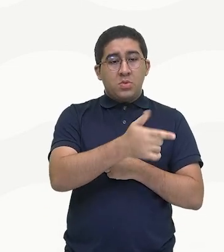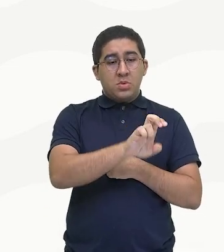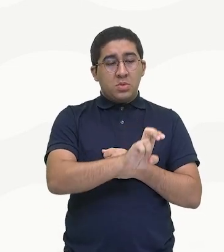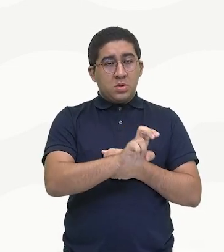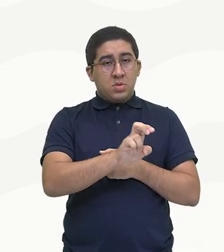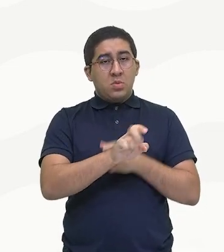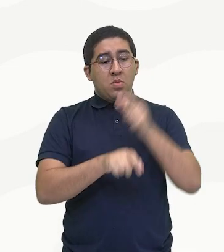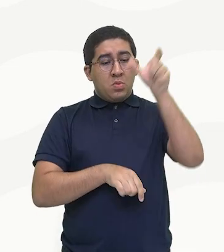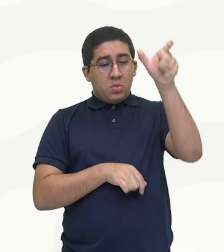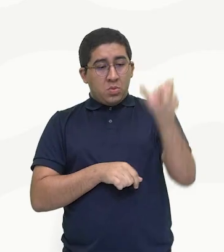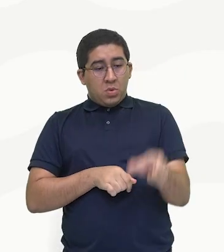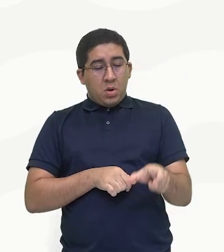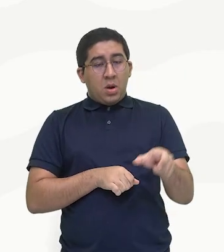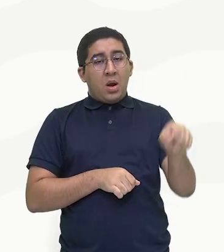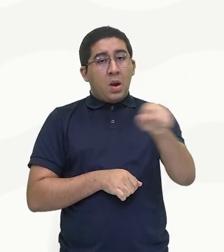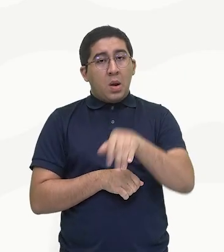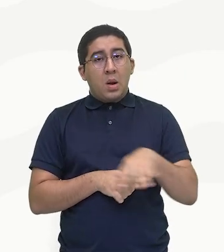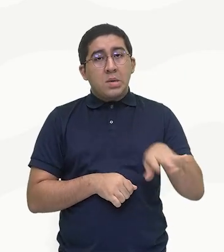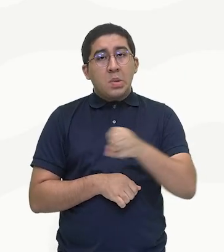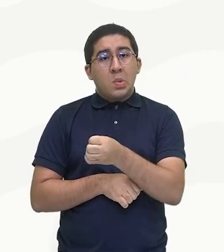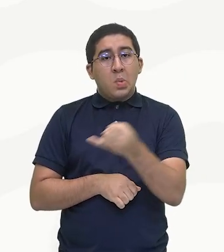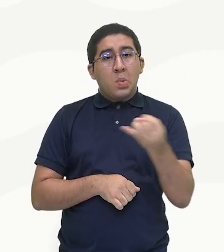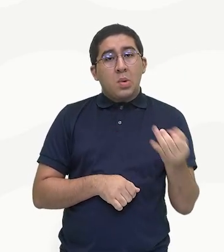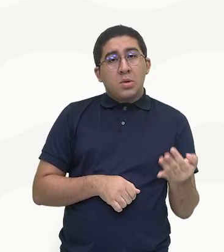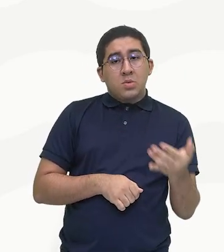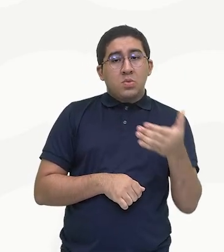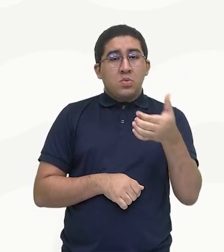a área desmatada foi de